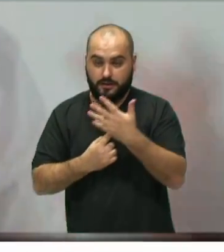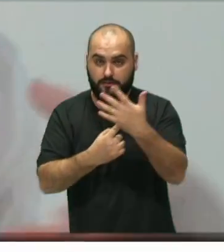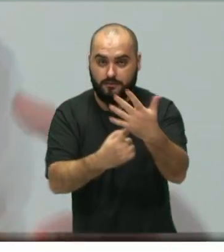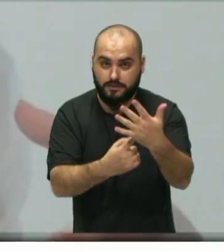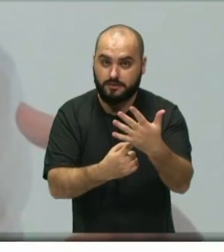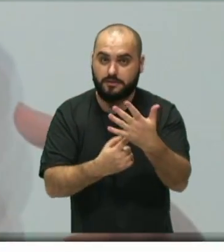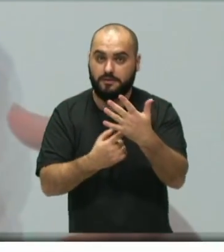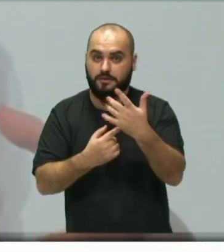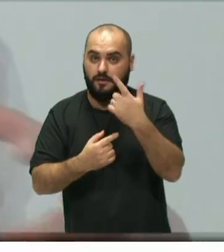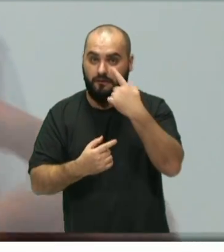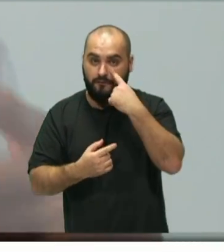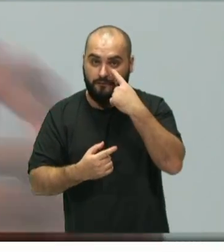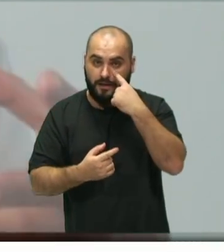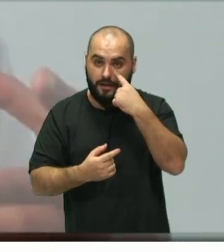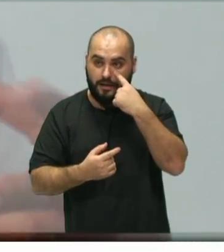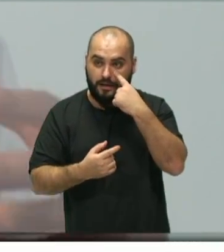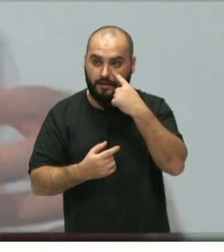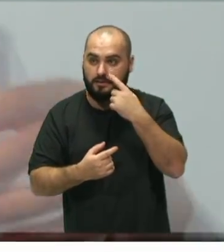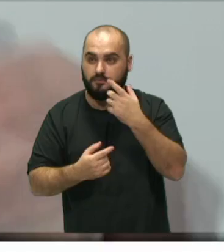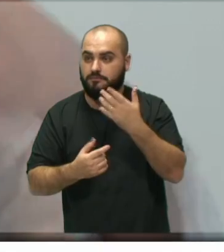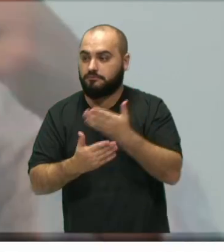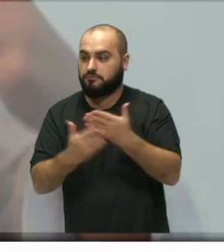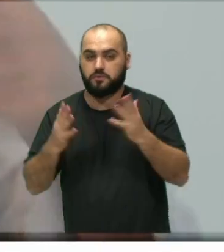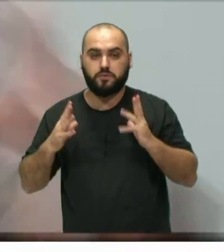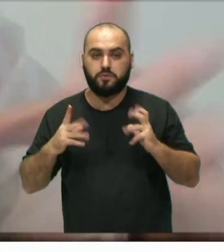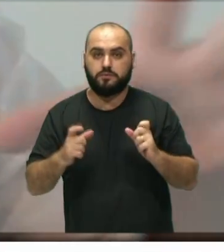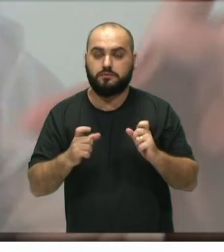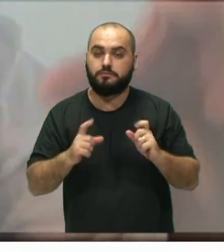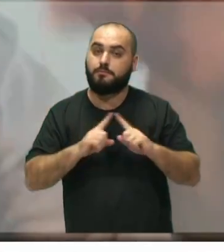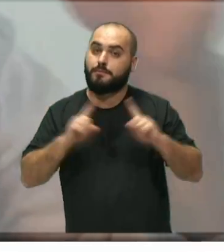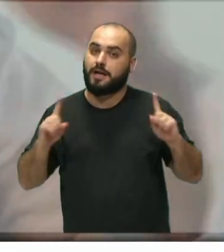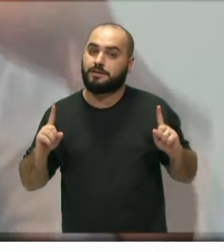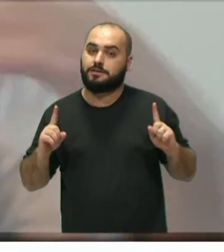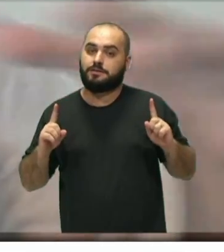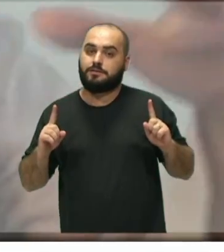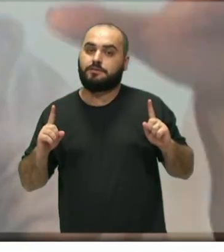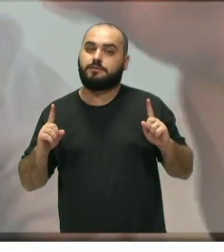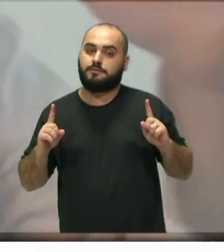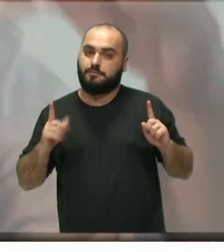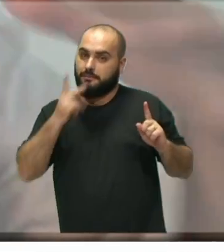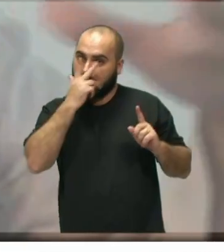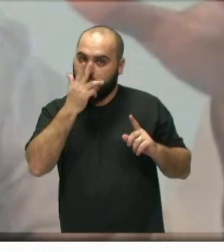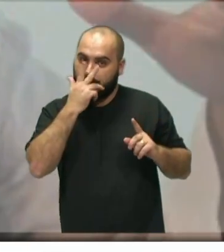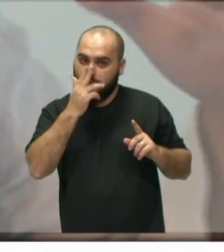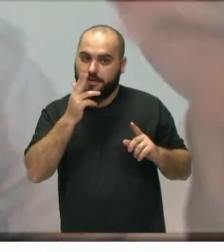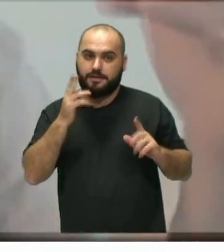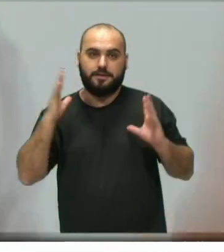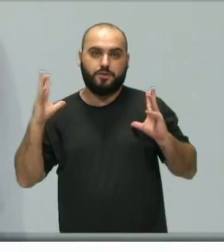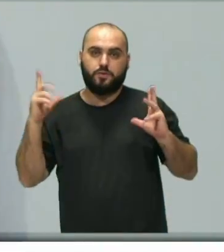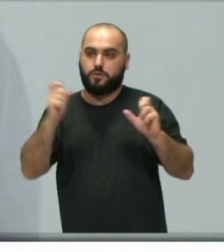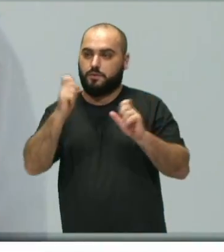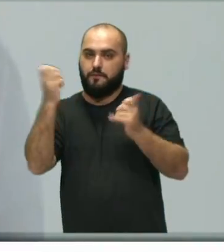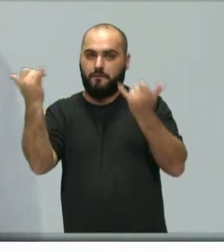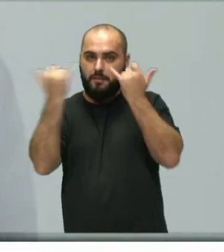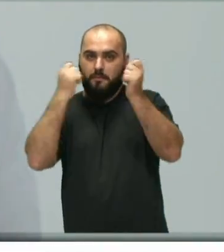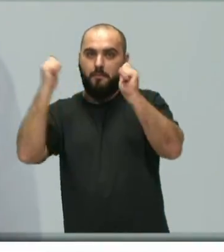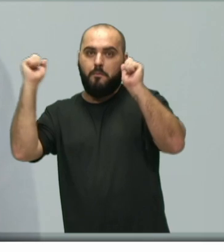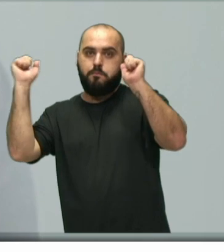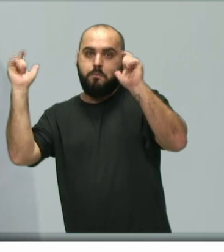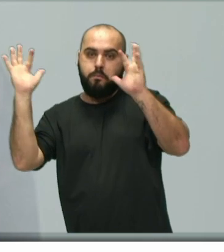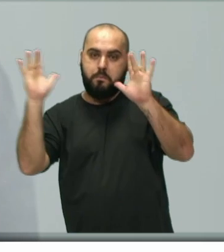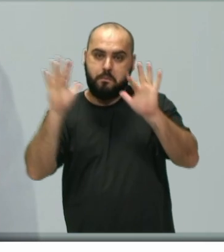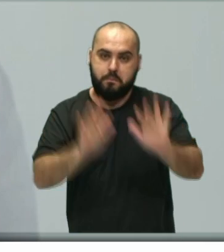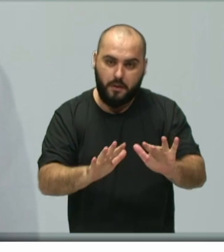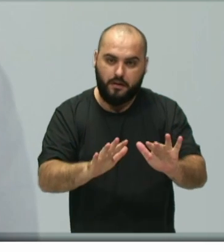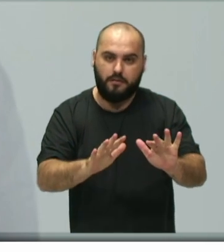criam-se modismos, mas as coisas continuam sendo em série, né? Em massa. Aparentemente